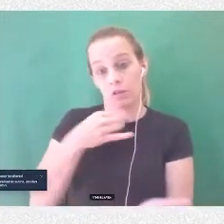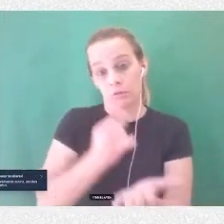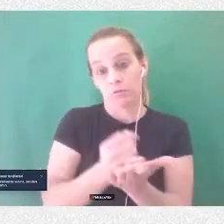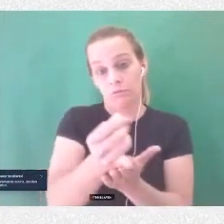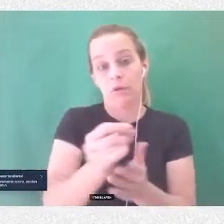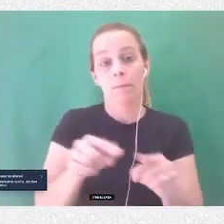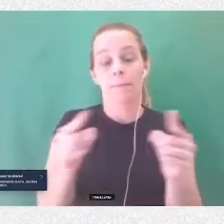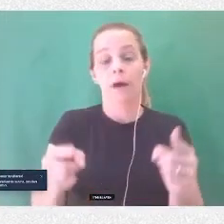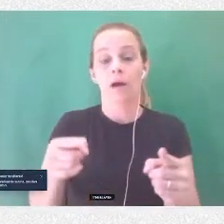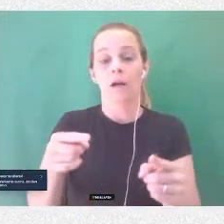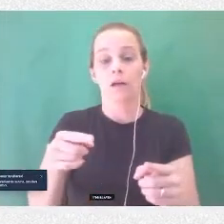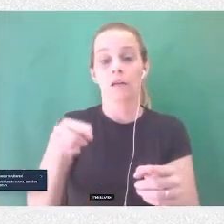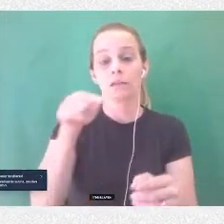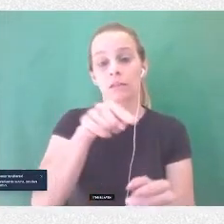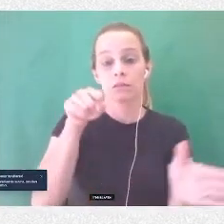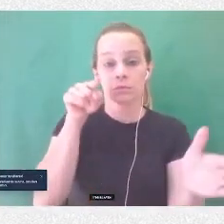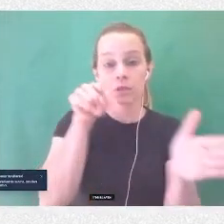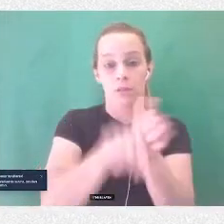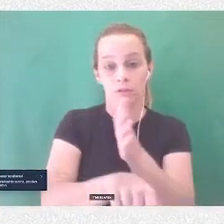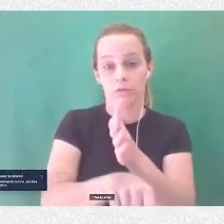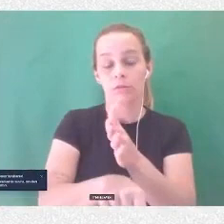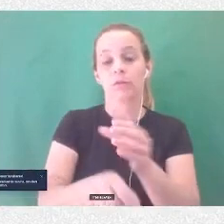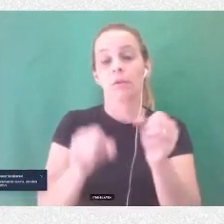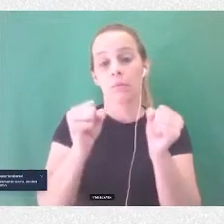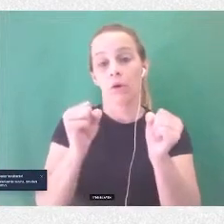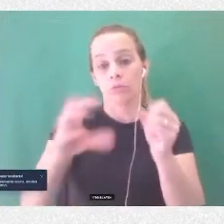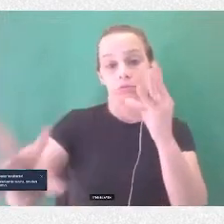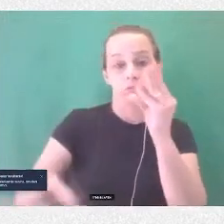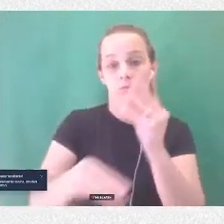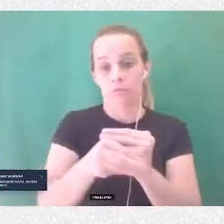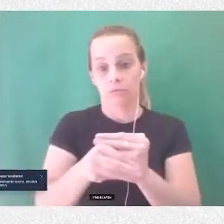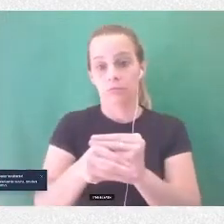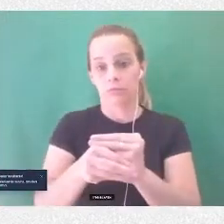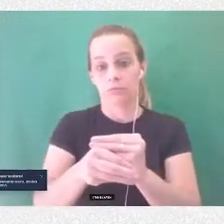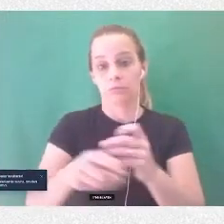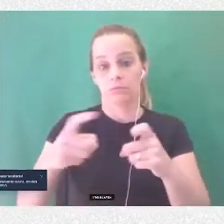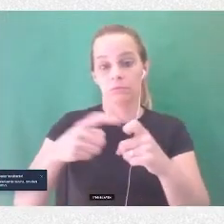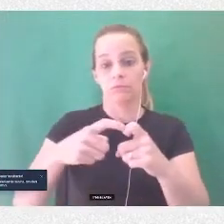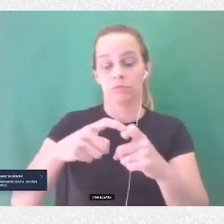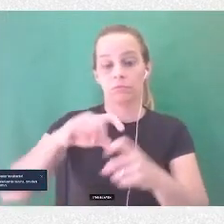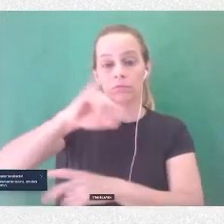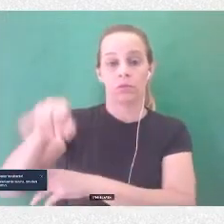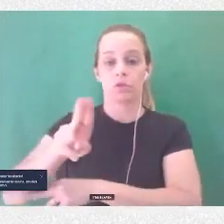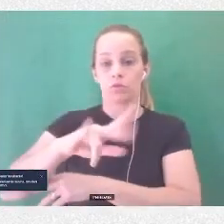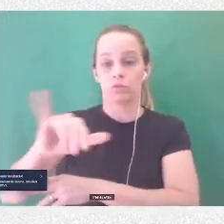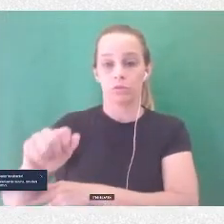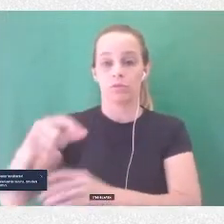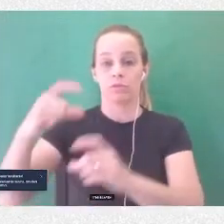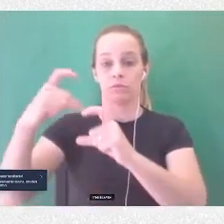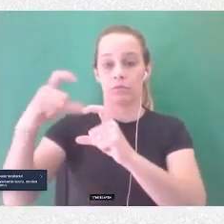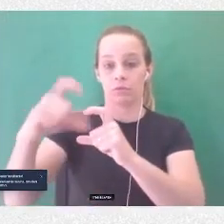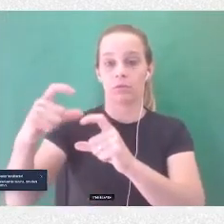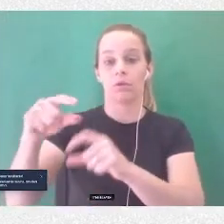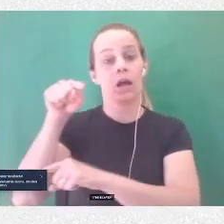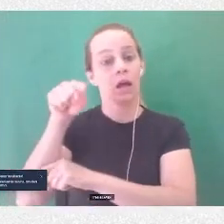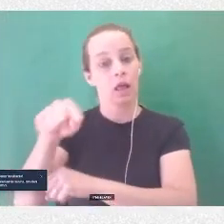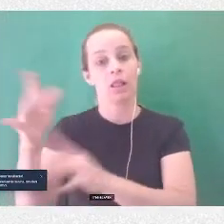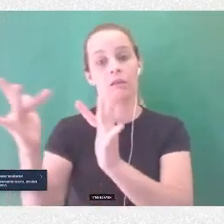essa pergunta possa ser reforçada e respondida também pela doutora Júlia, da Pfizer, que foi com quem tivemos o